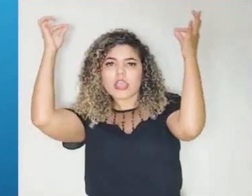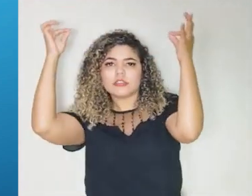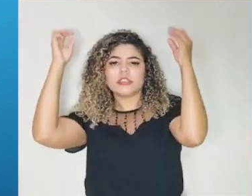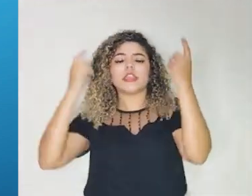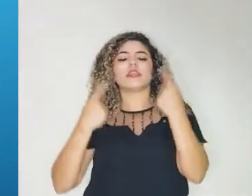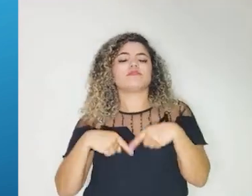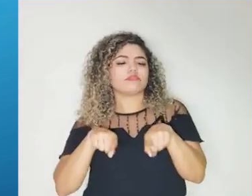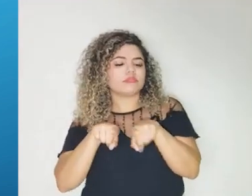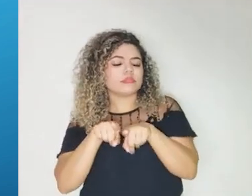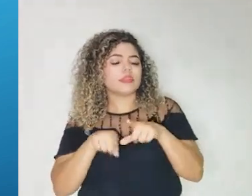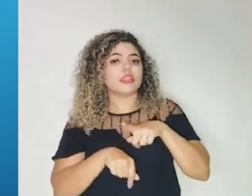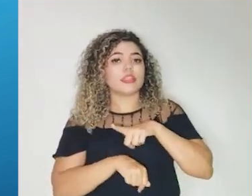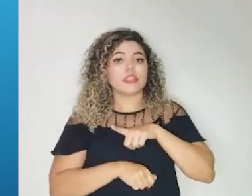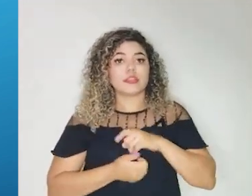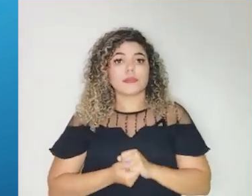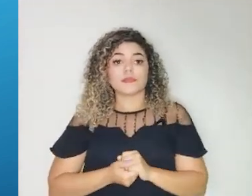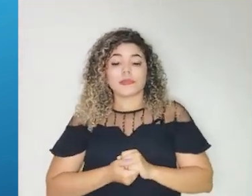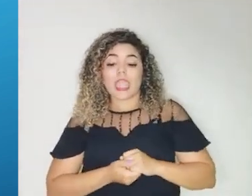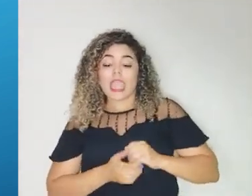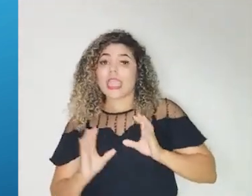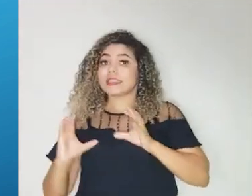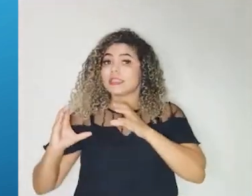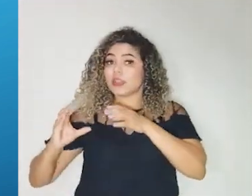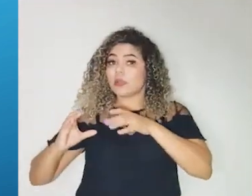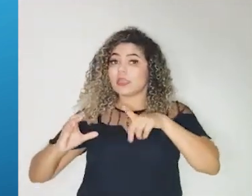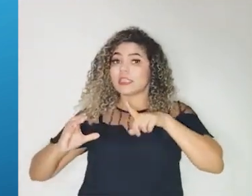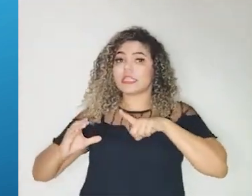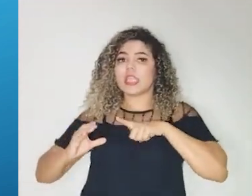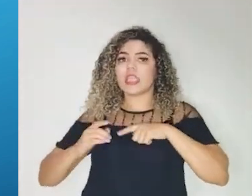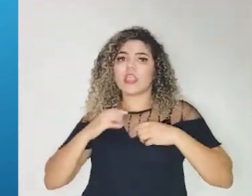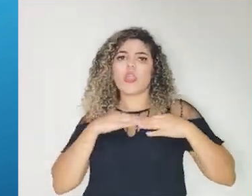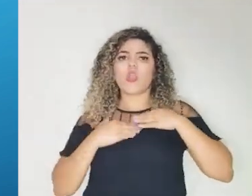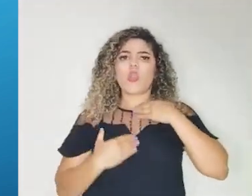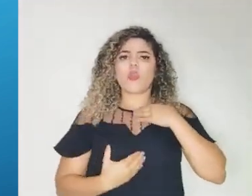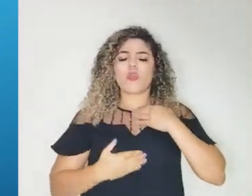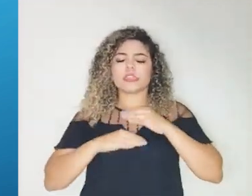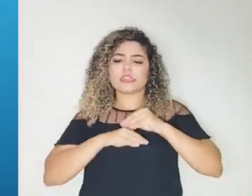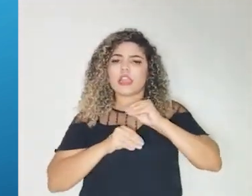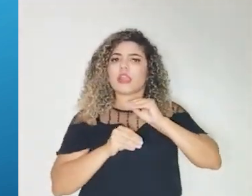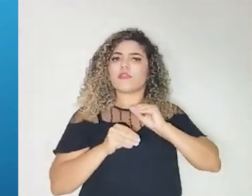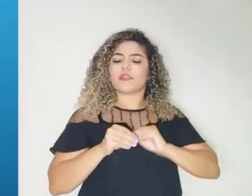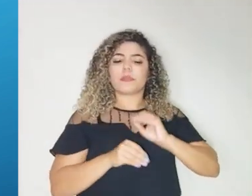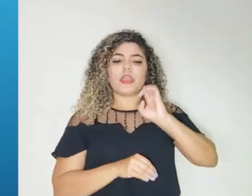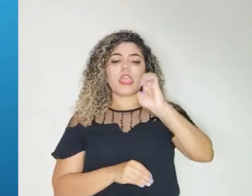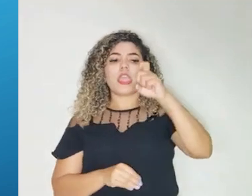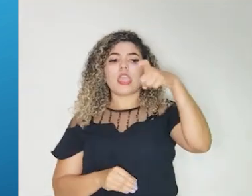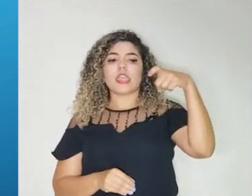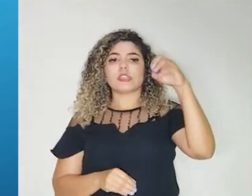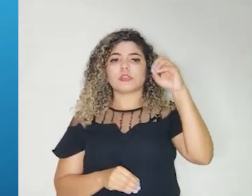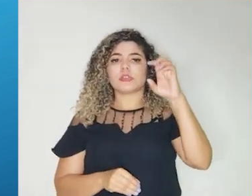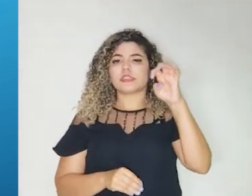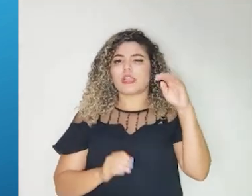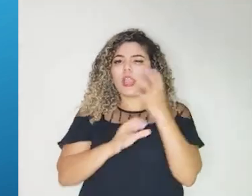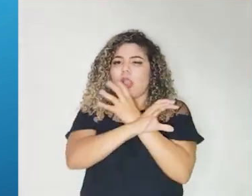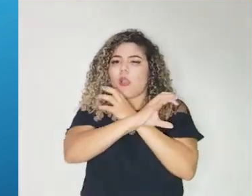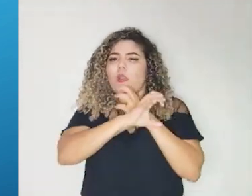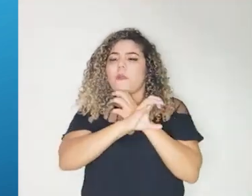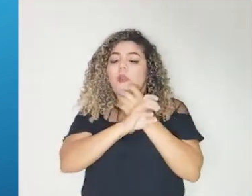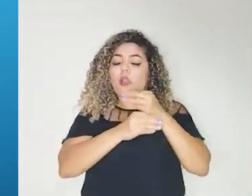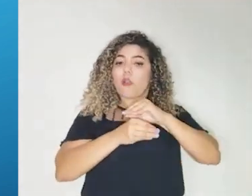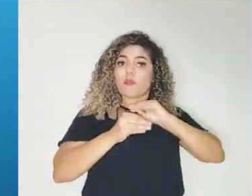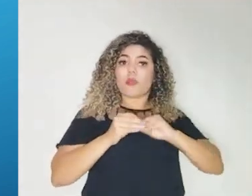outros segmentos. Esses animais também possuem um esqueleto externo, chamado de exoesqueleto, composto de quitina.